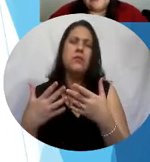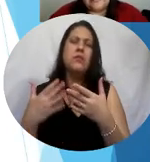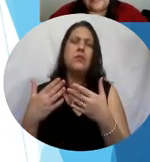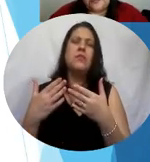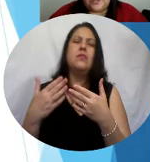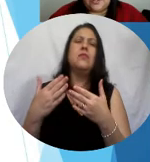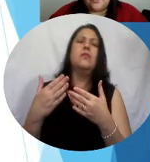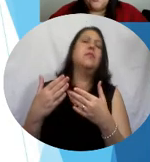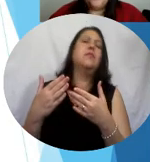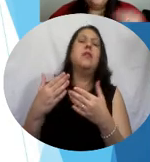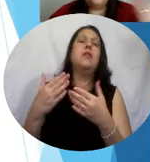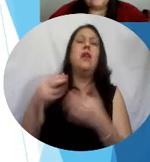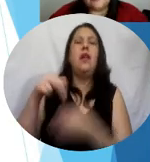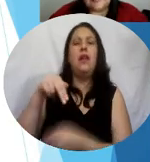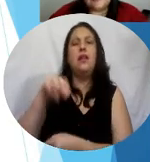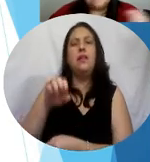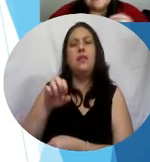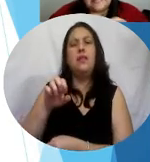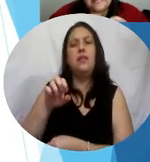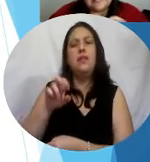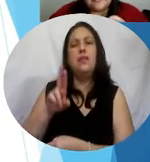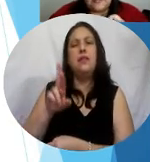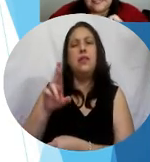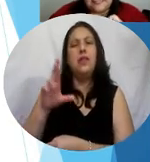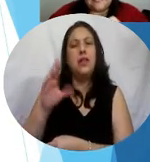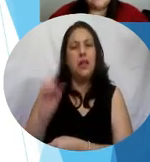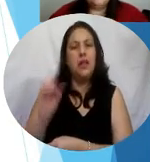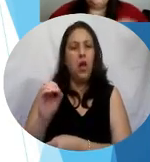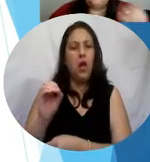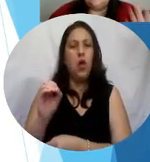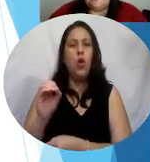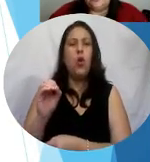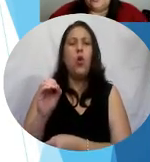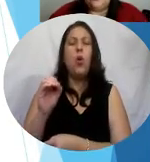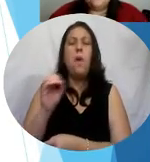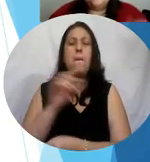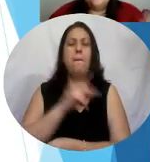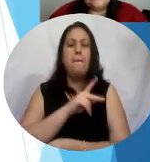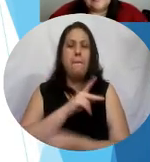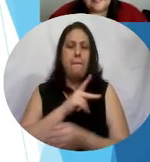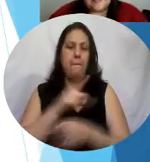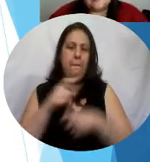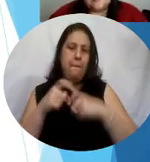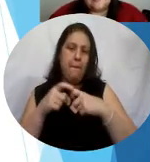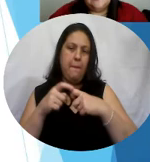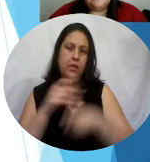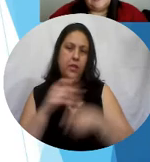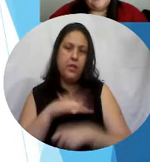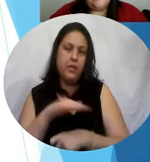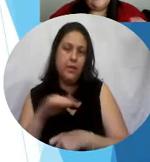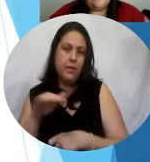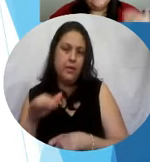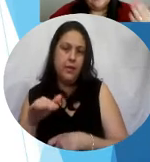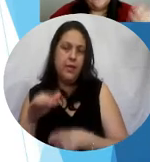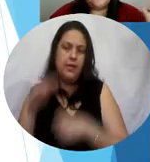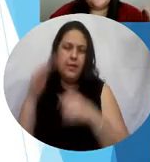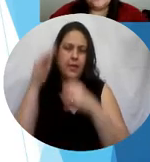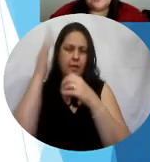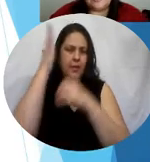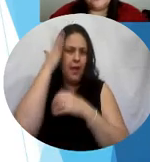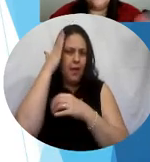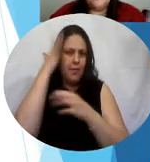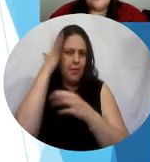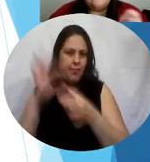neuropediatra, psiquiatra infantil, quando nós pensamos em crianças e adolescentes. Em adultos, o psiquiatra, né? É o profissional